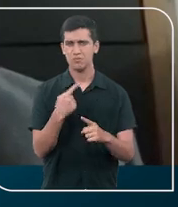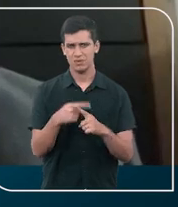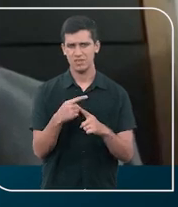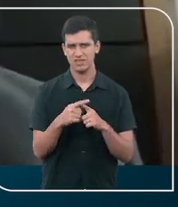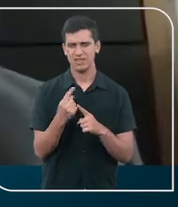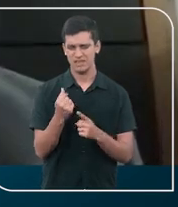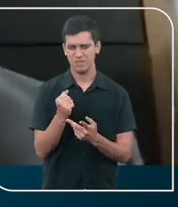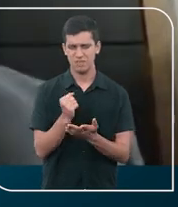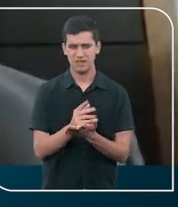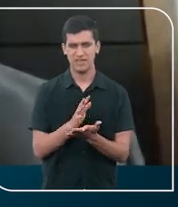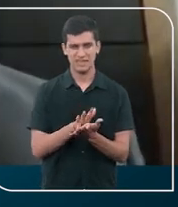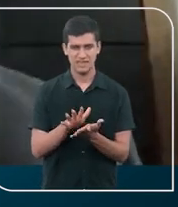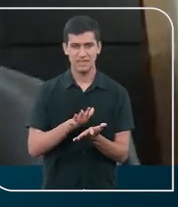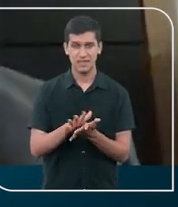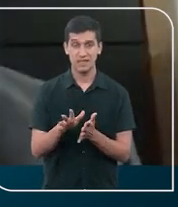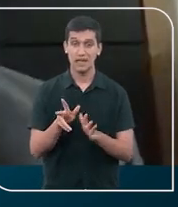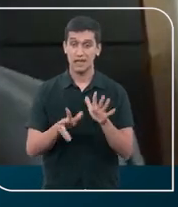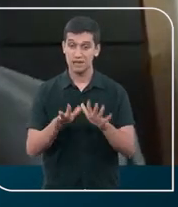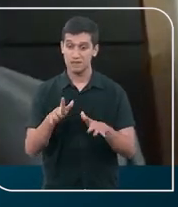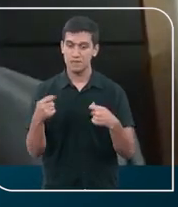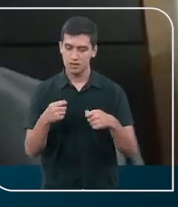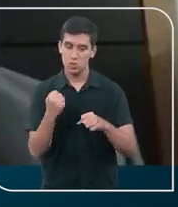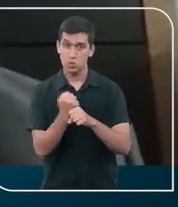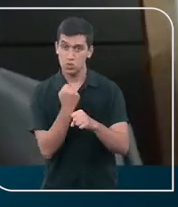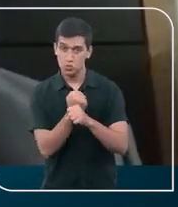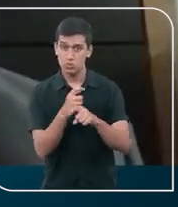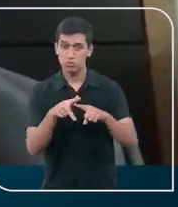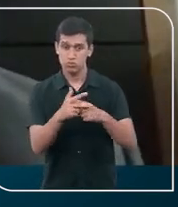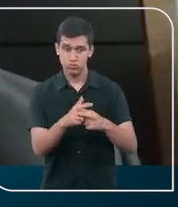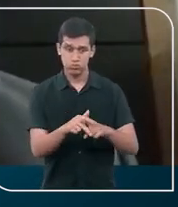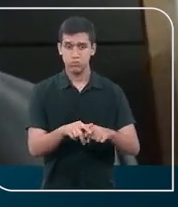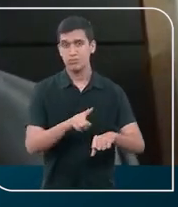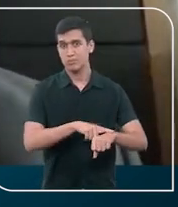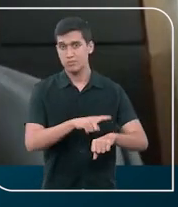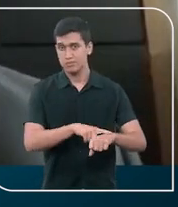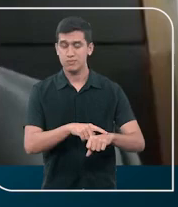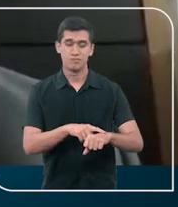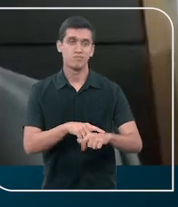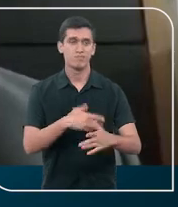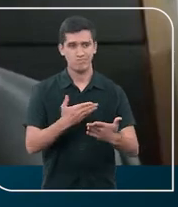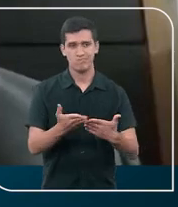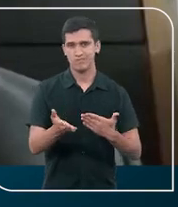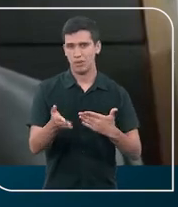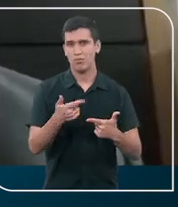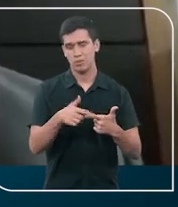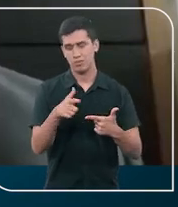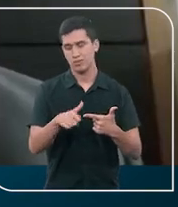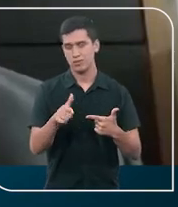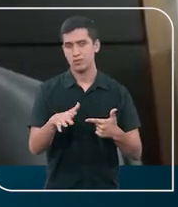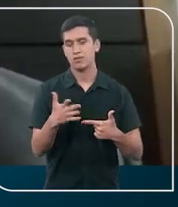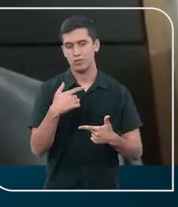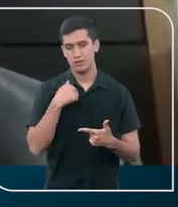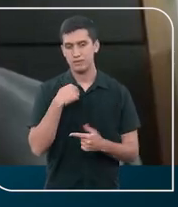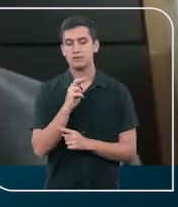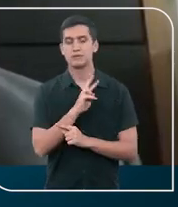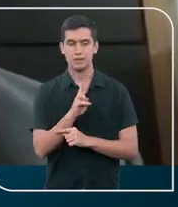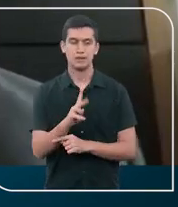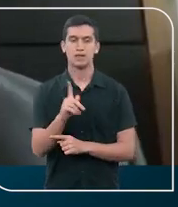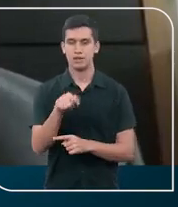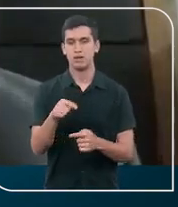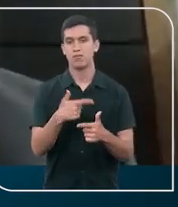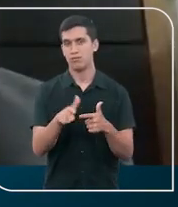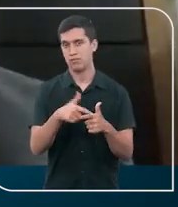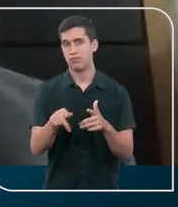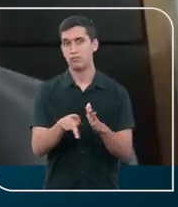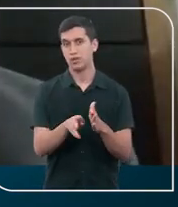para fazer a obra, tempo, gestão, enfim, acredito que é um problema que para os